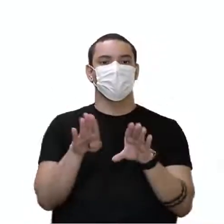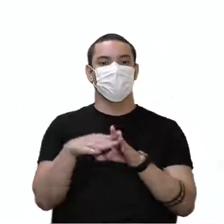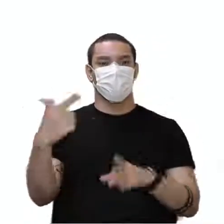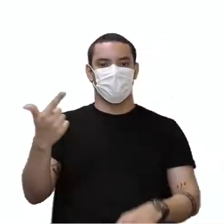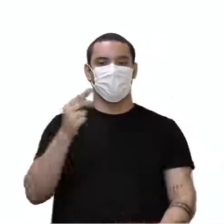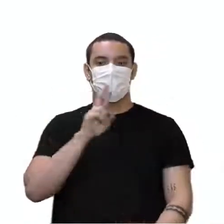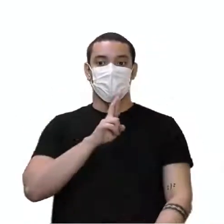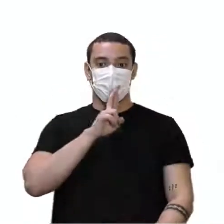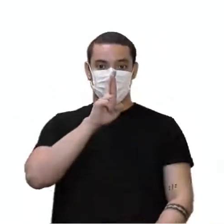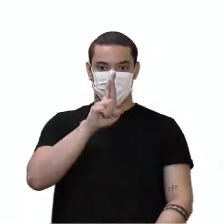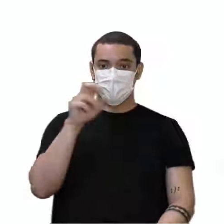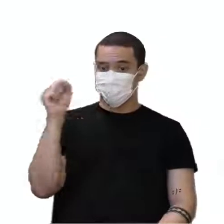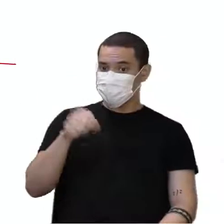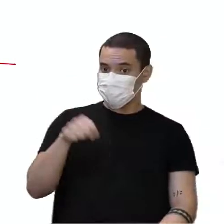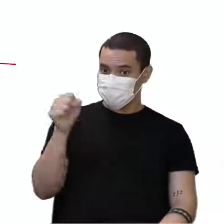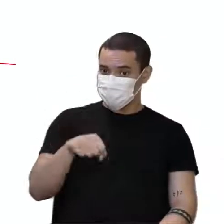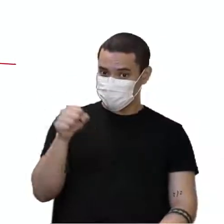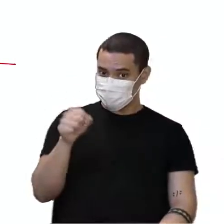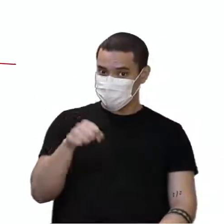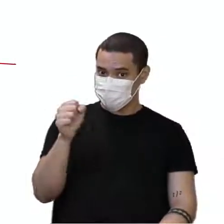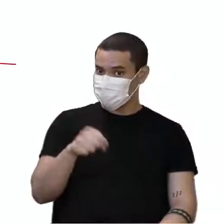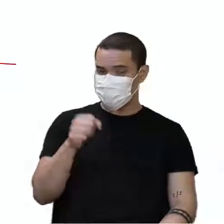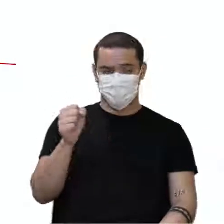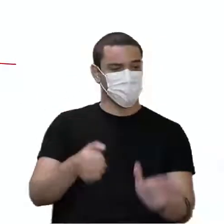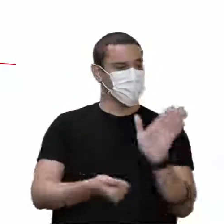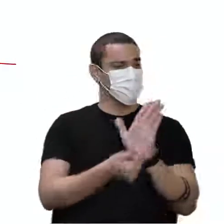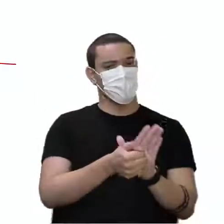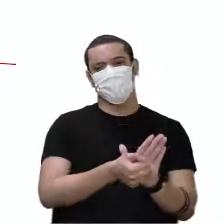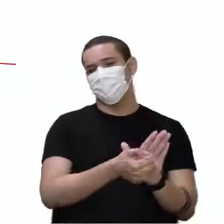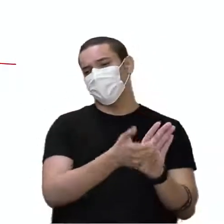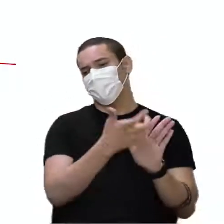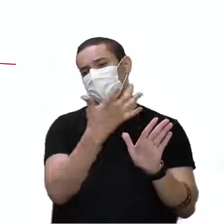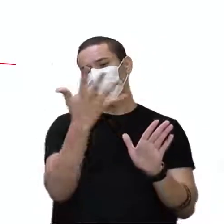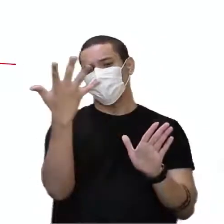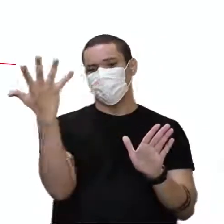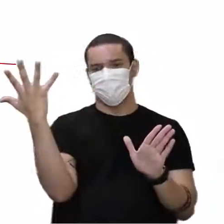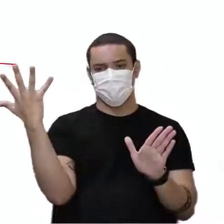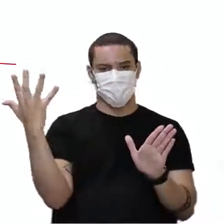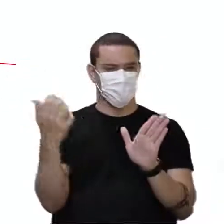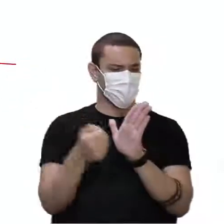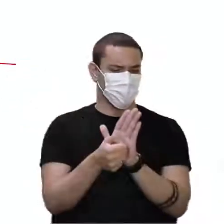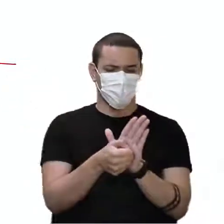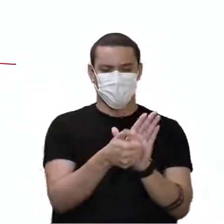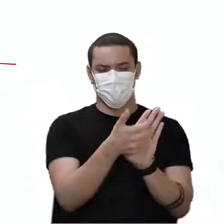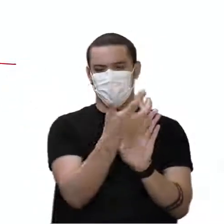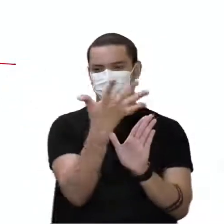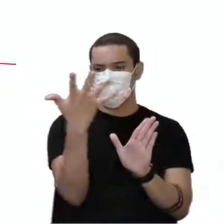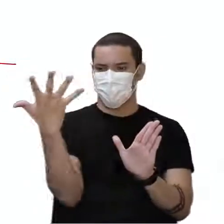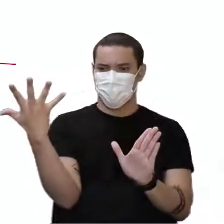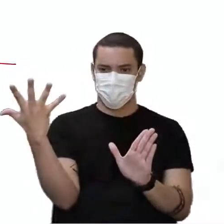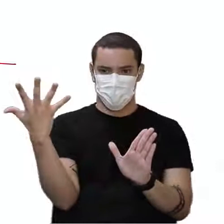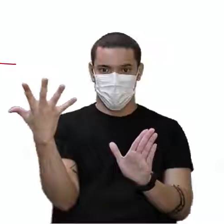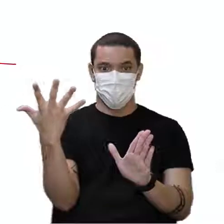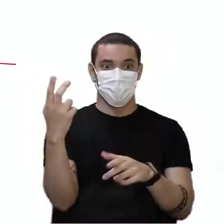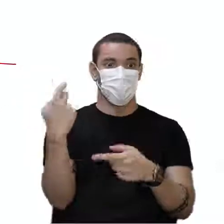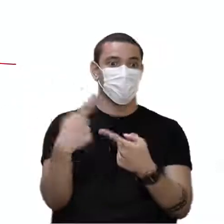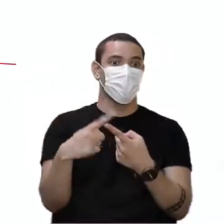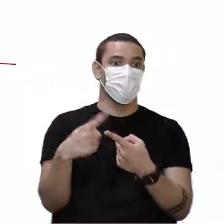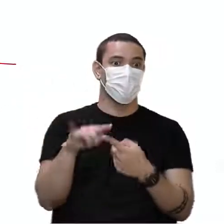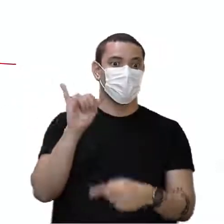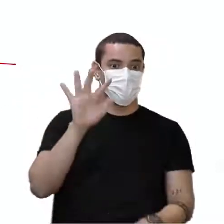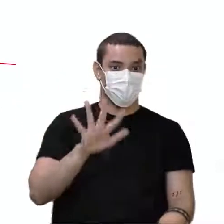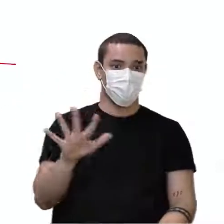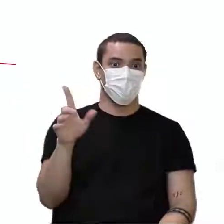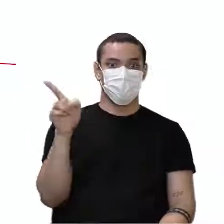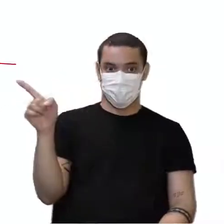B fala, yes, several times. O estudante pode responder sim, diversas vezes. Baseado aqui na